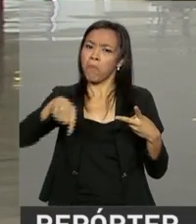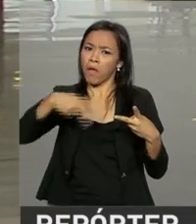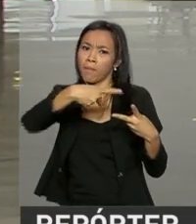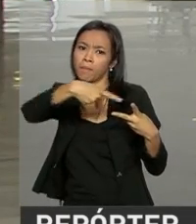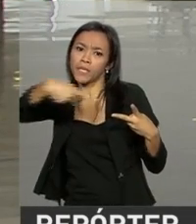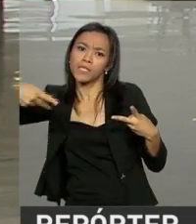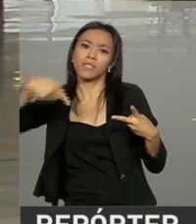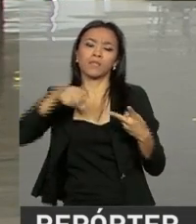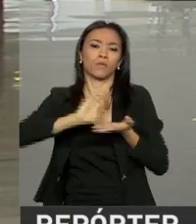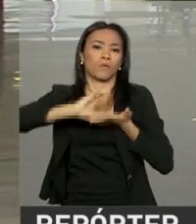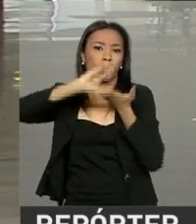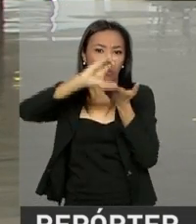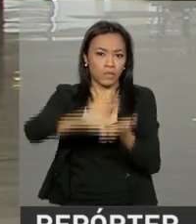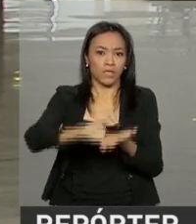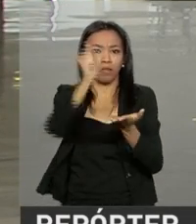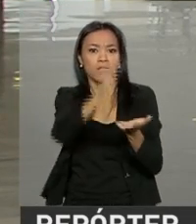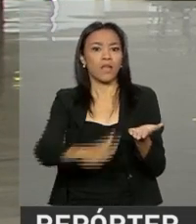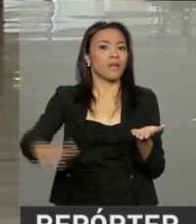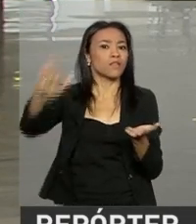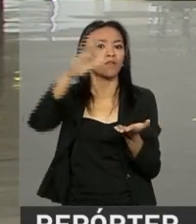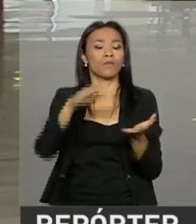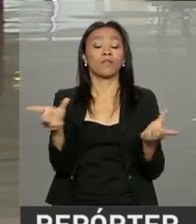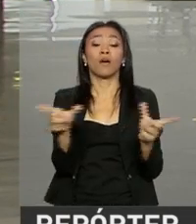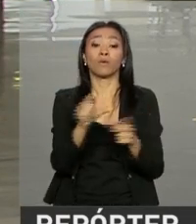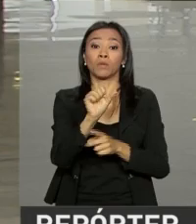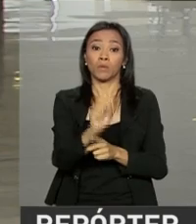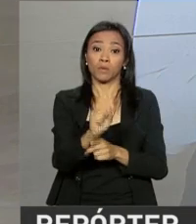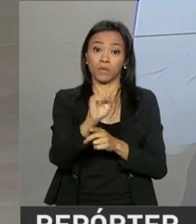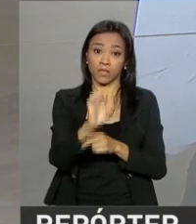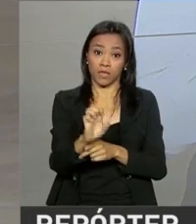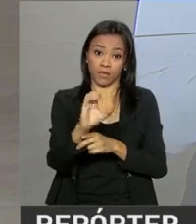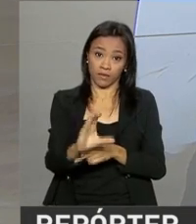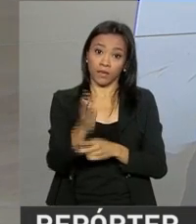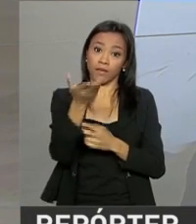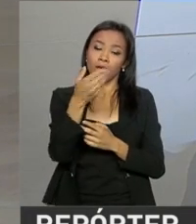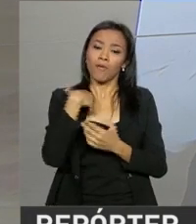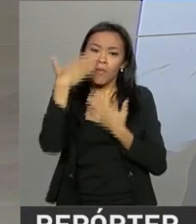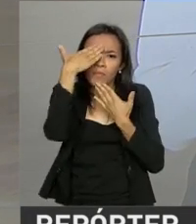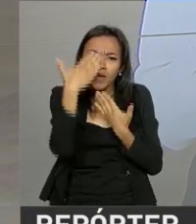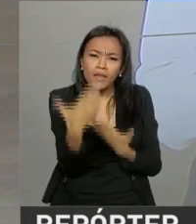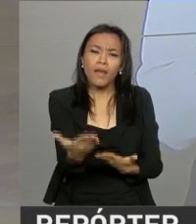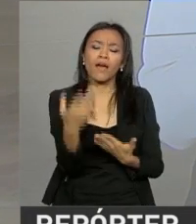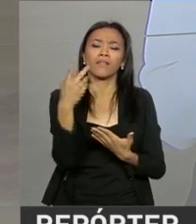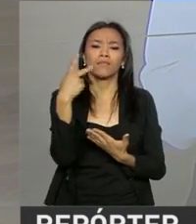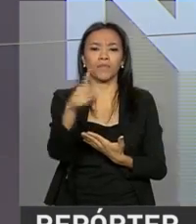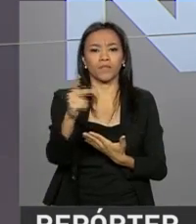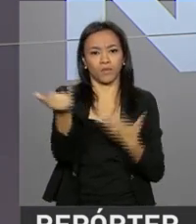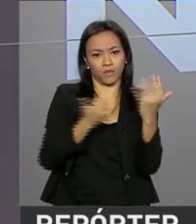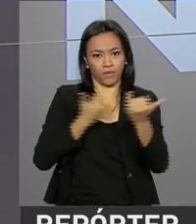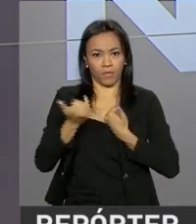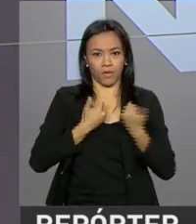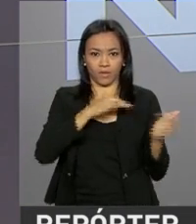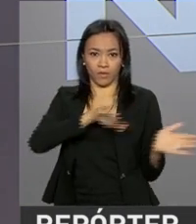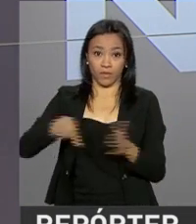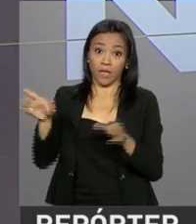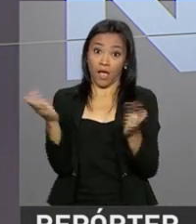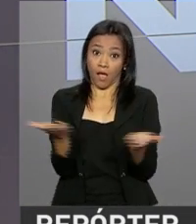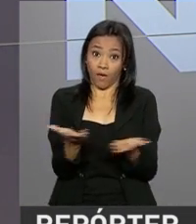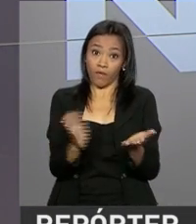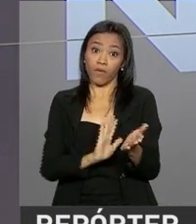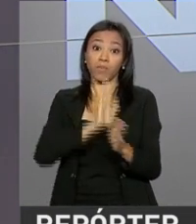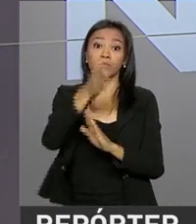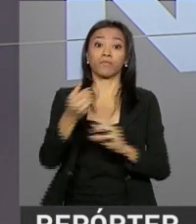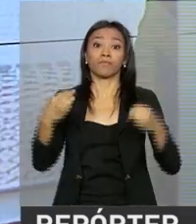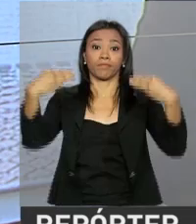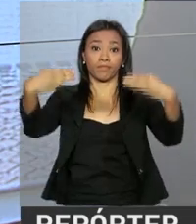presidente do Conselho Nacional do SESI. Renata. Obrigada, Paola, pelas suas informações. E do Palácio do Planalto, vamos ao